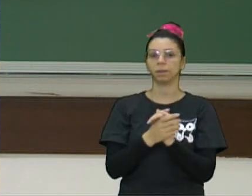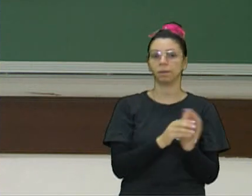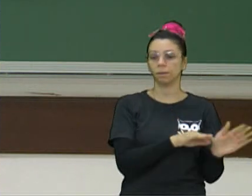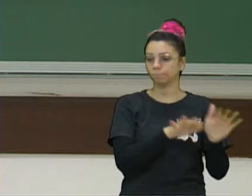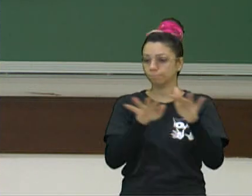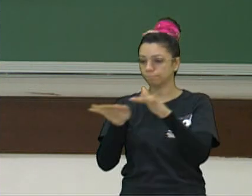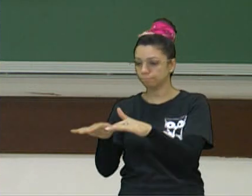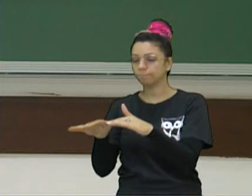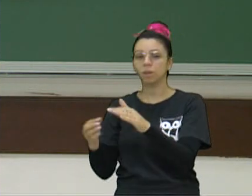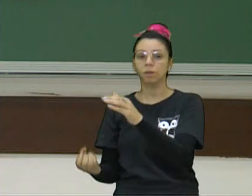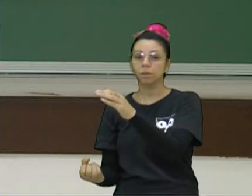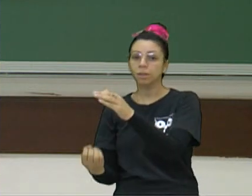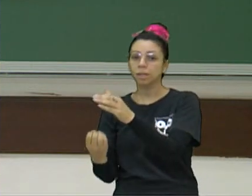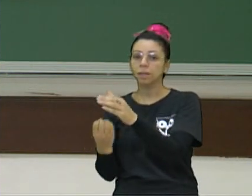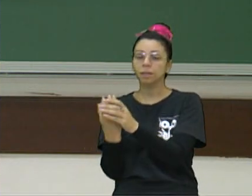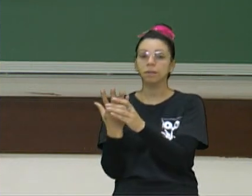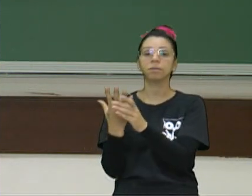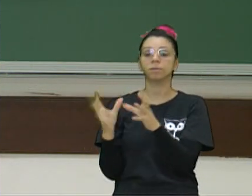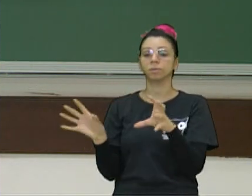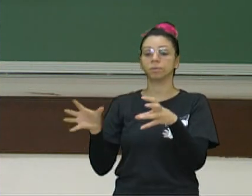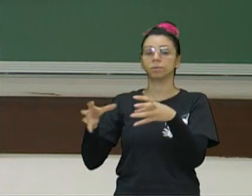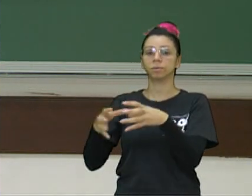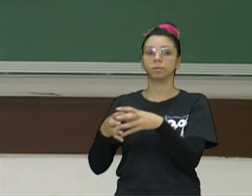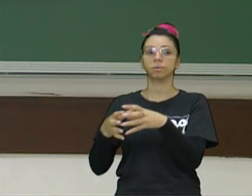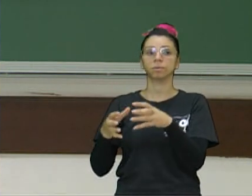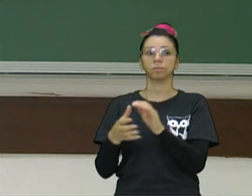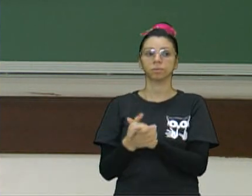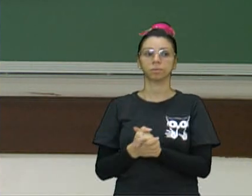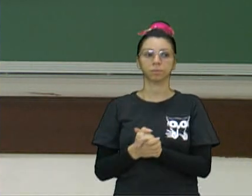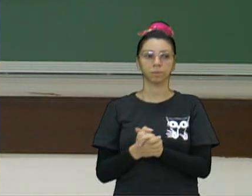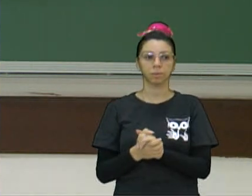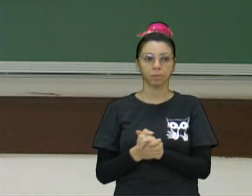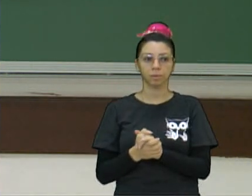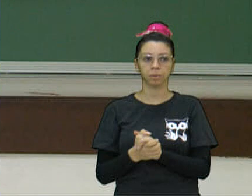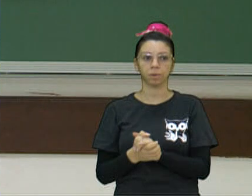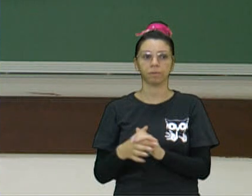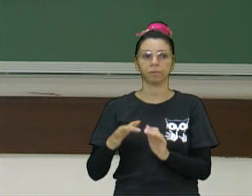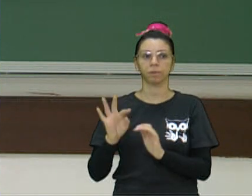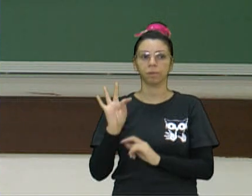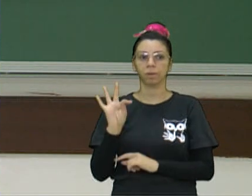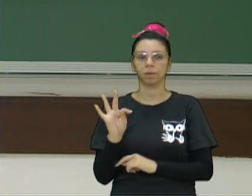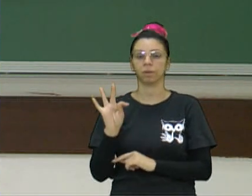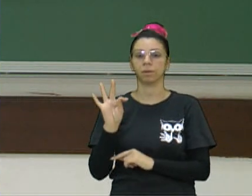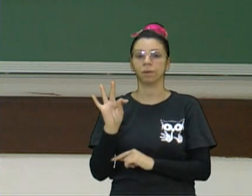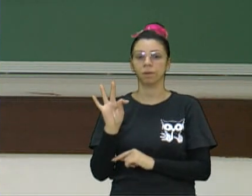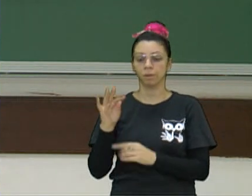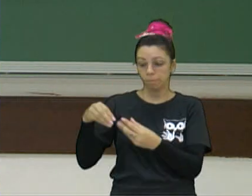trouxeram a criação da nova modalidade que é chamada de Taekwondo. Então,